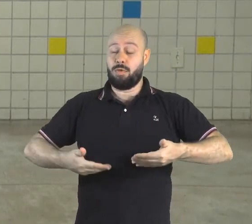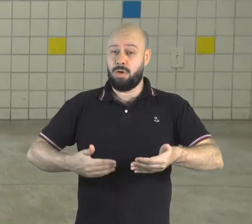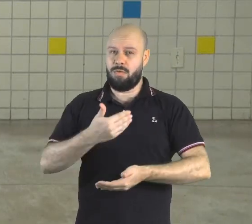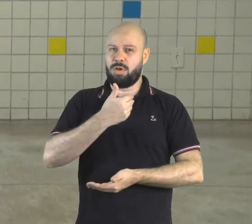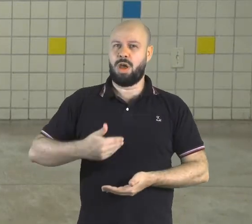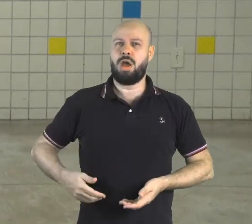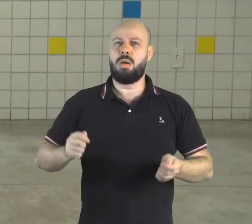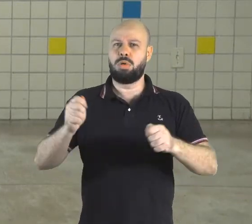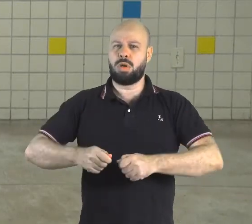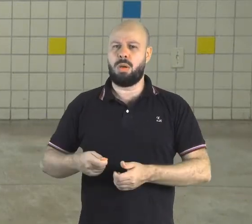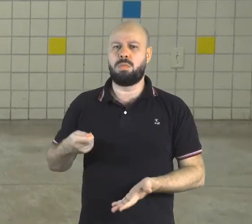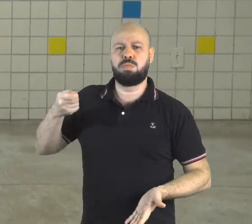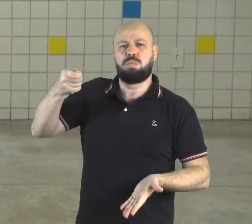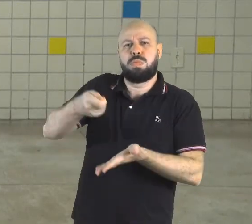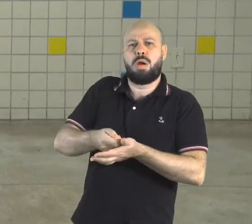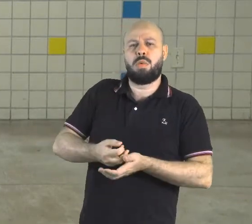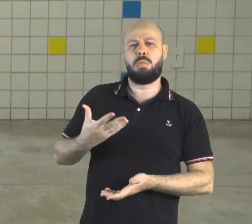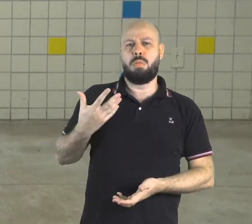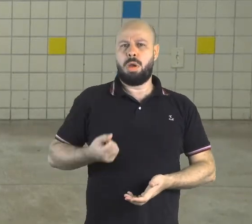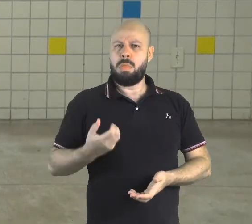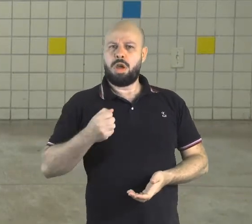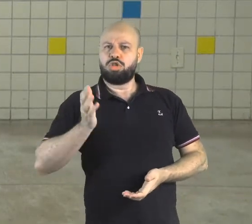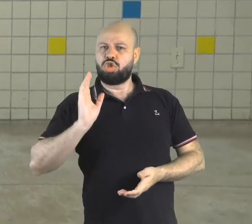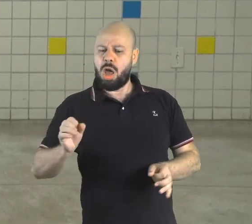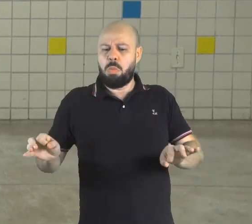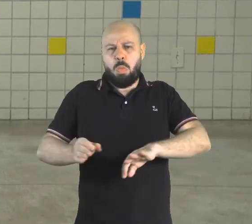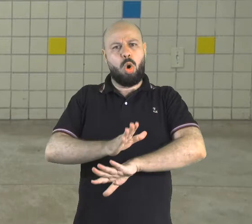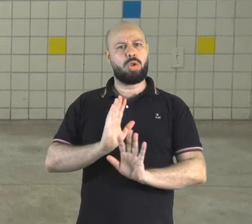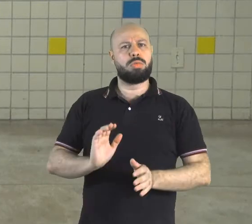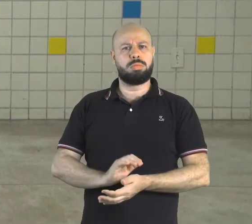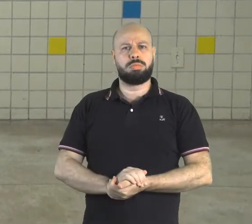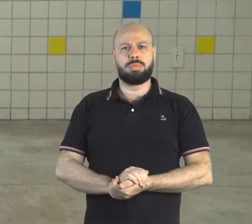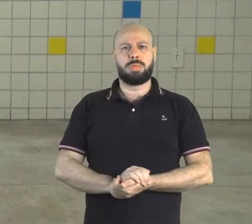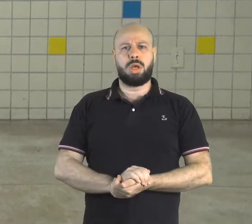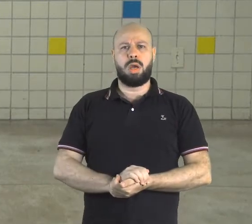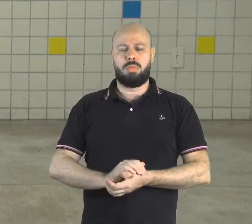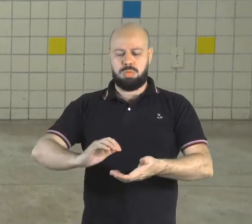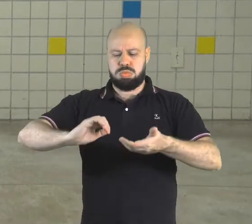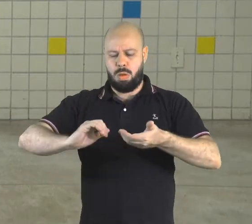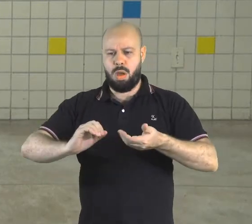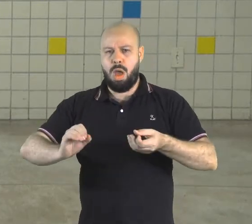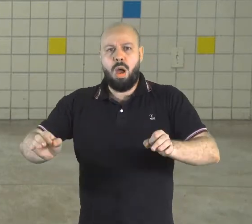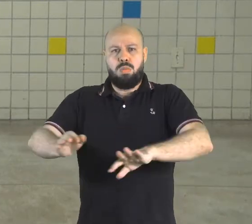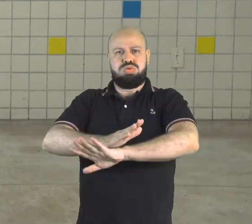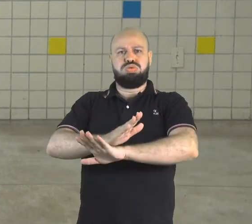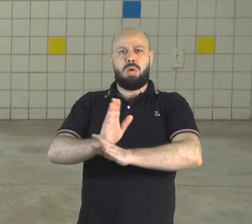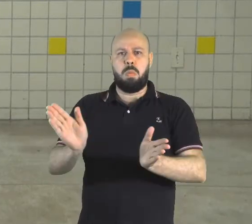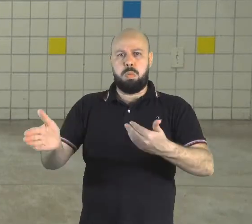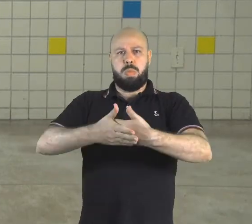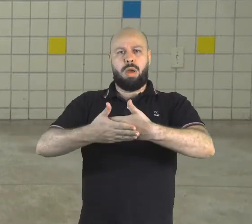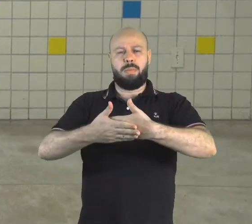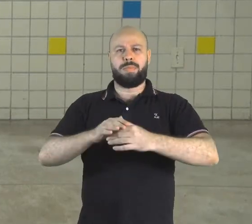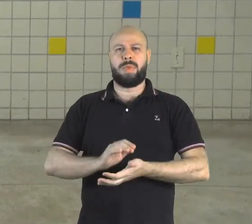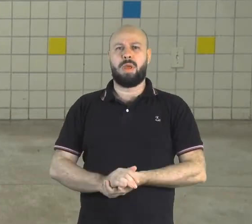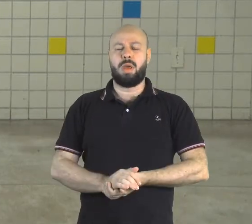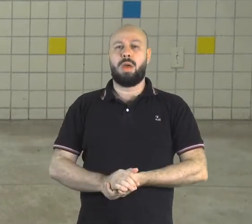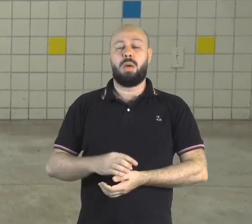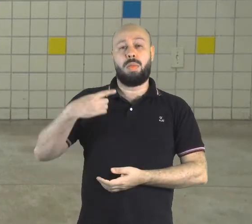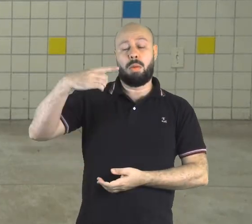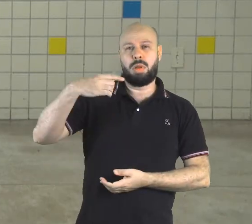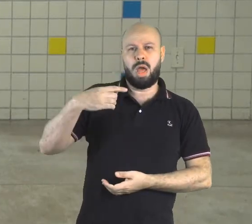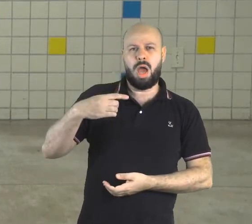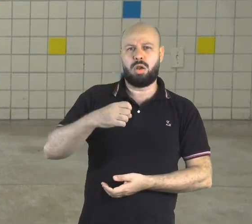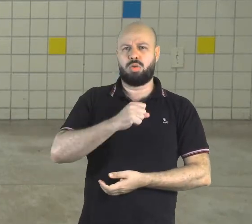aposentado obrigatoriamente e pronto, e acabou. Fechamento do Congresso Nacional. Os deputados e senadores que têm o direito